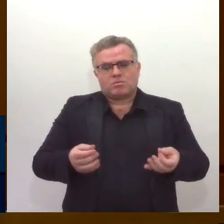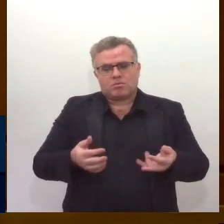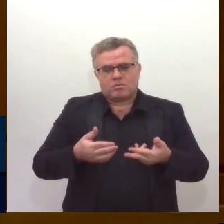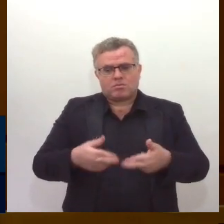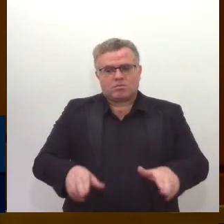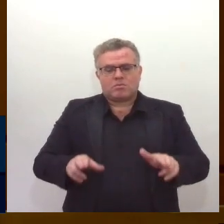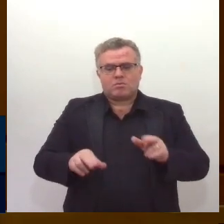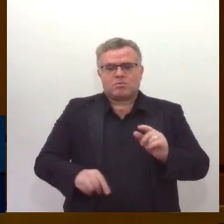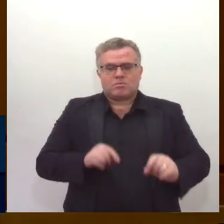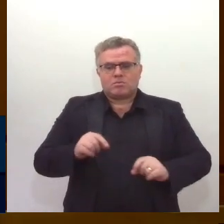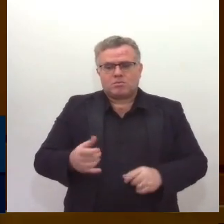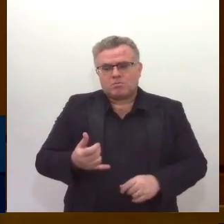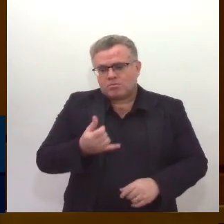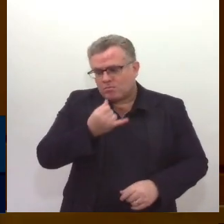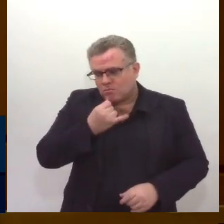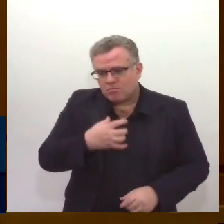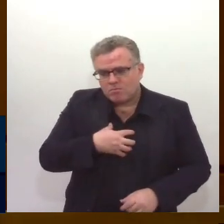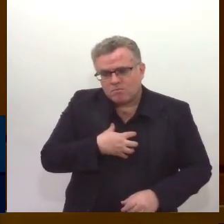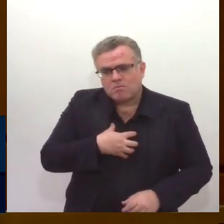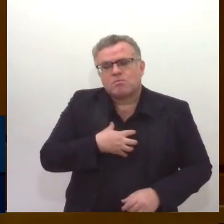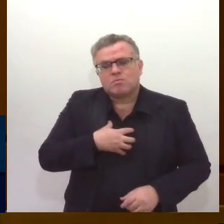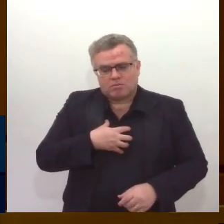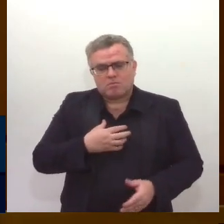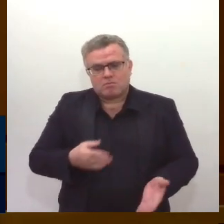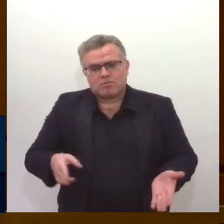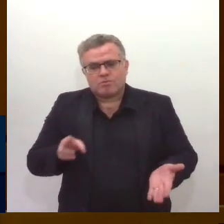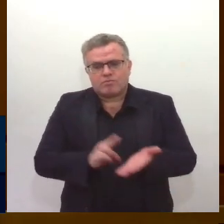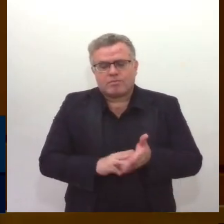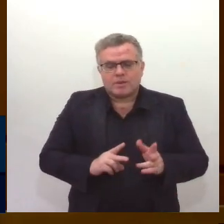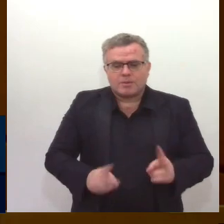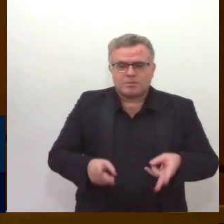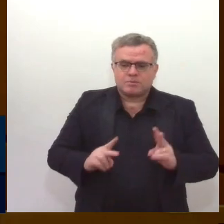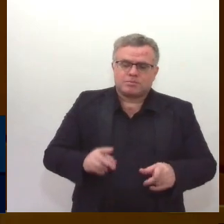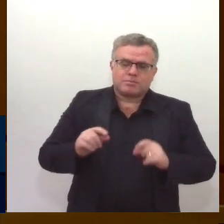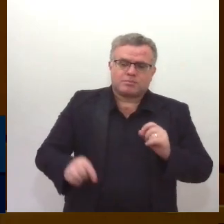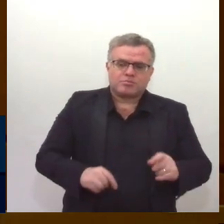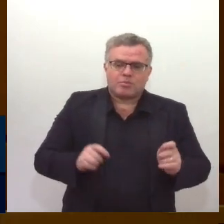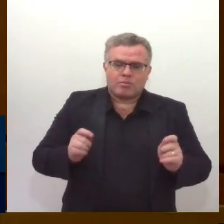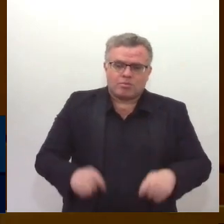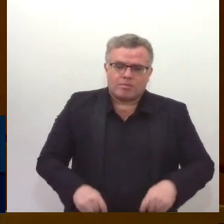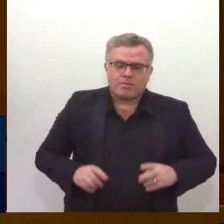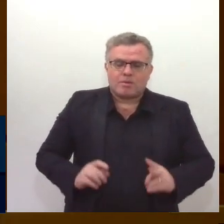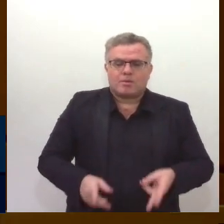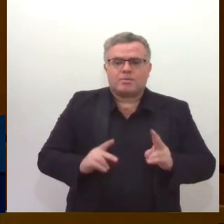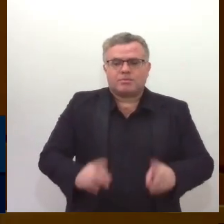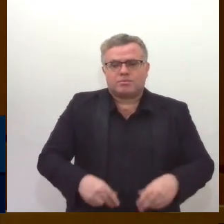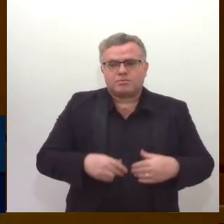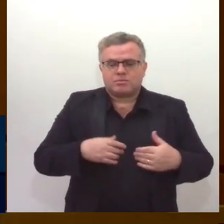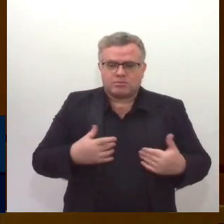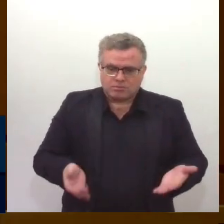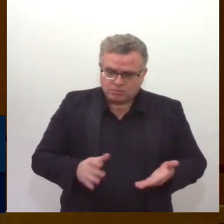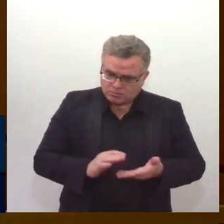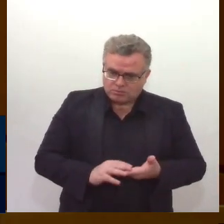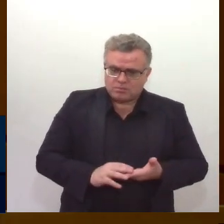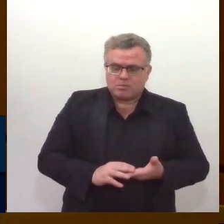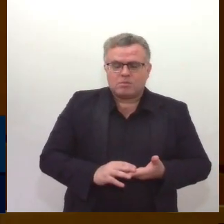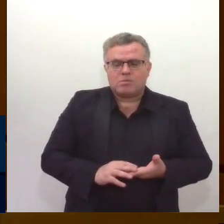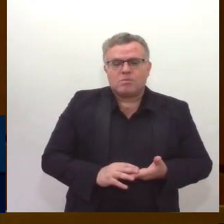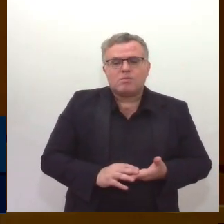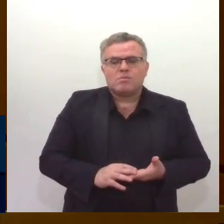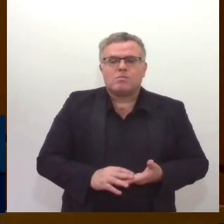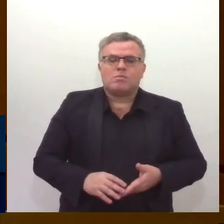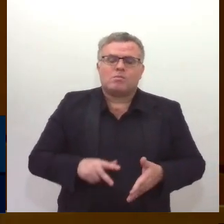situação e que, com minha fala, espero, né, que também ela possa se posicionar.